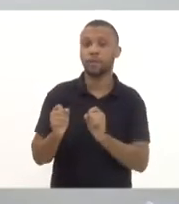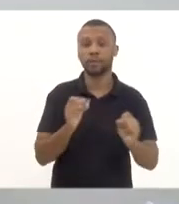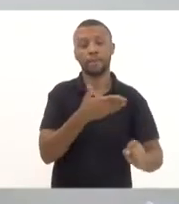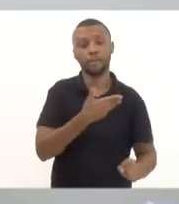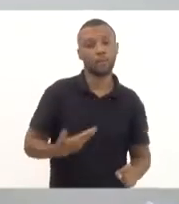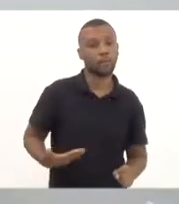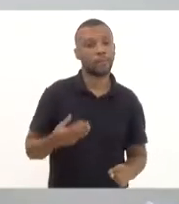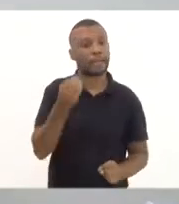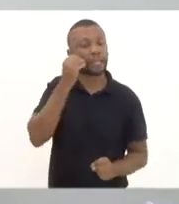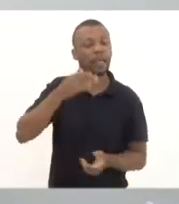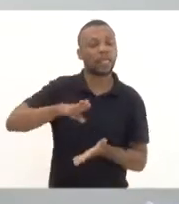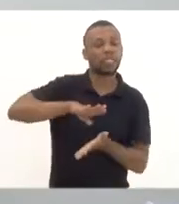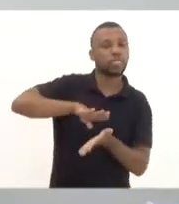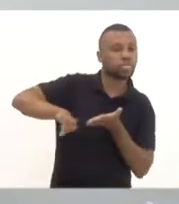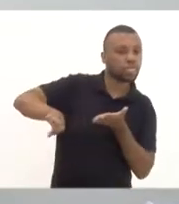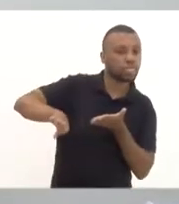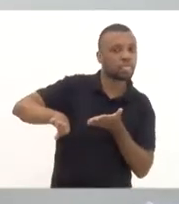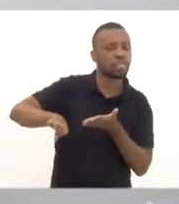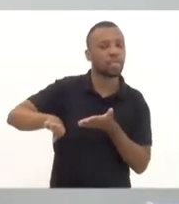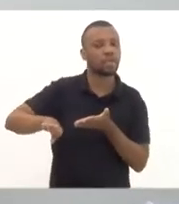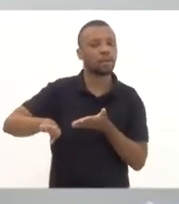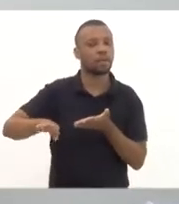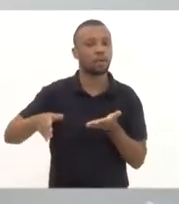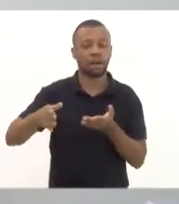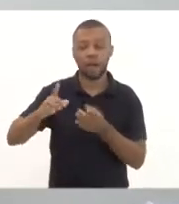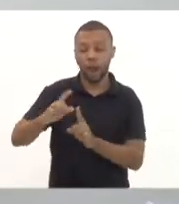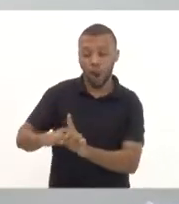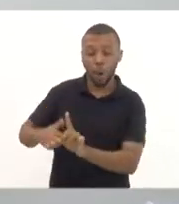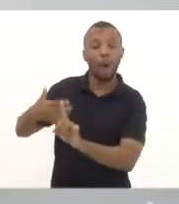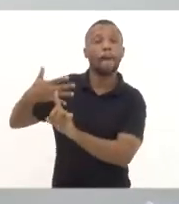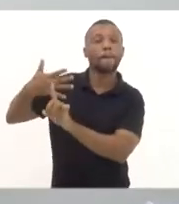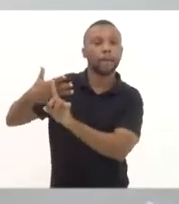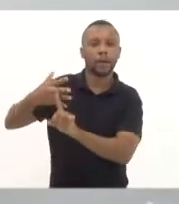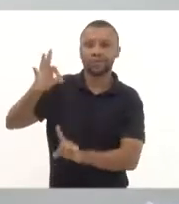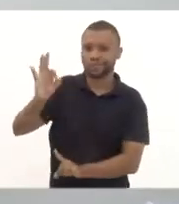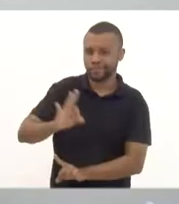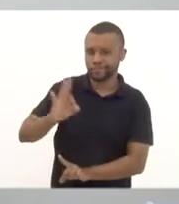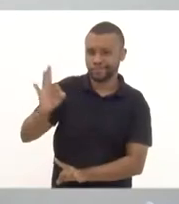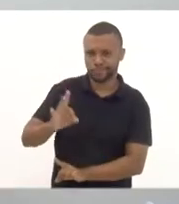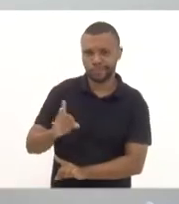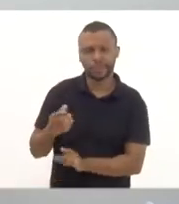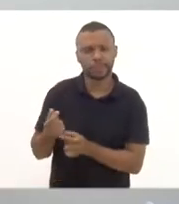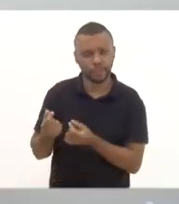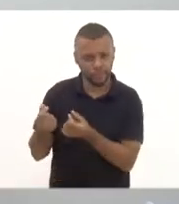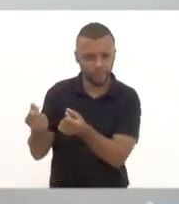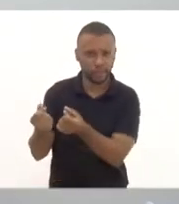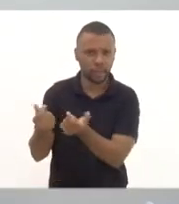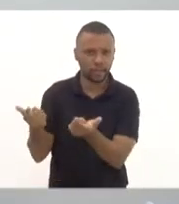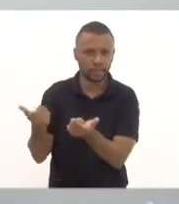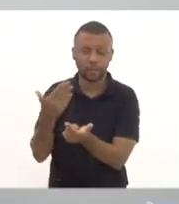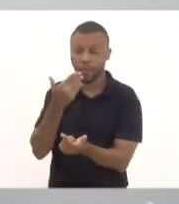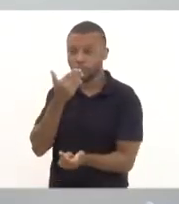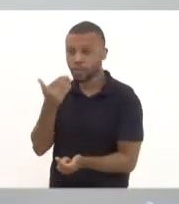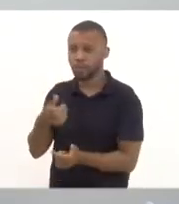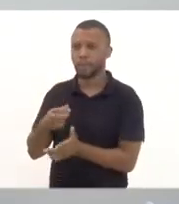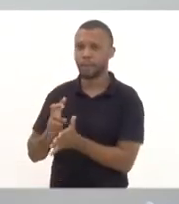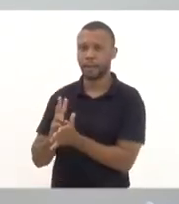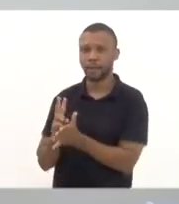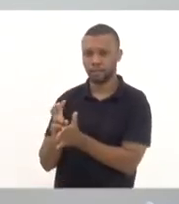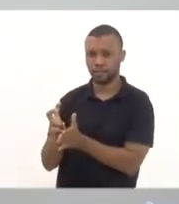afastar o reajuste do desmedido das passagens dos trens têm indicado pelo superior